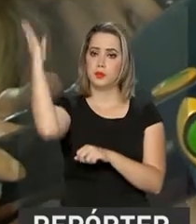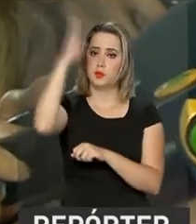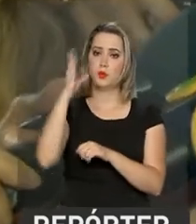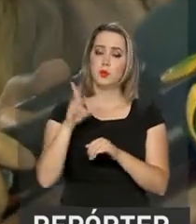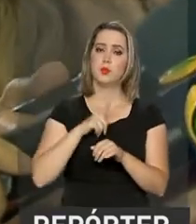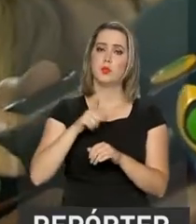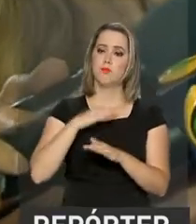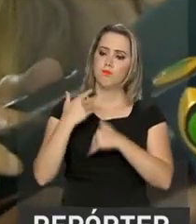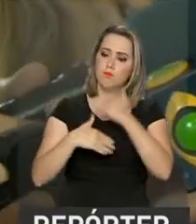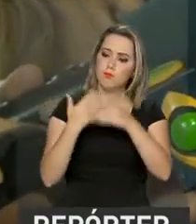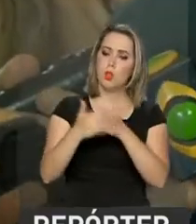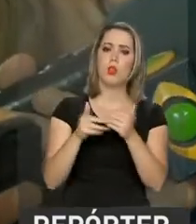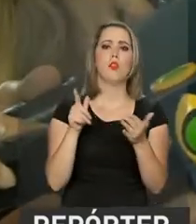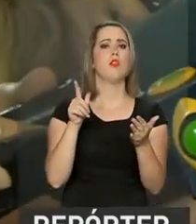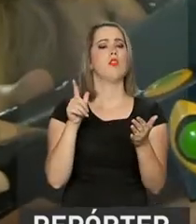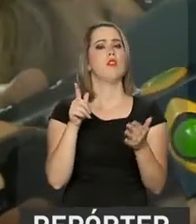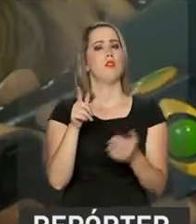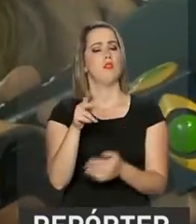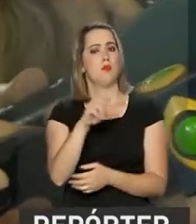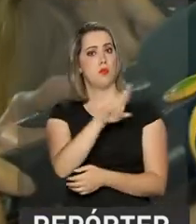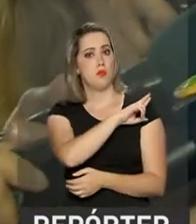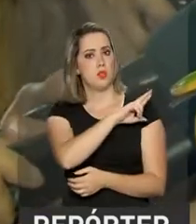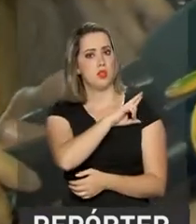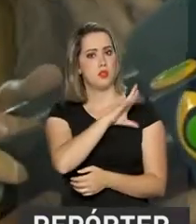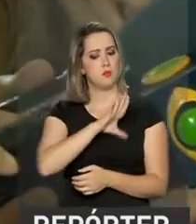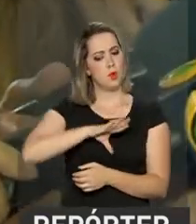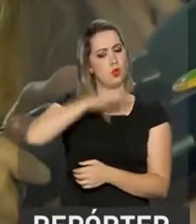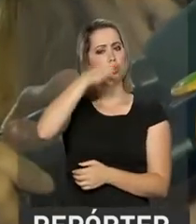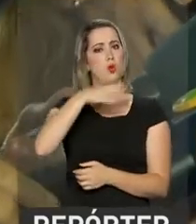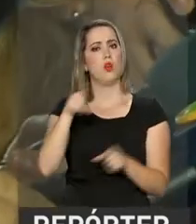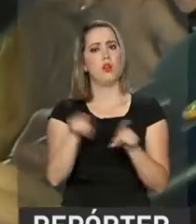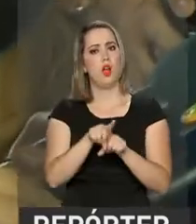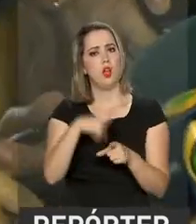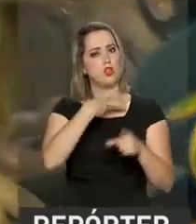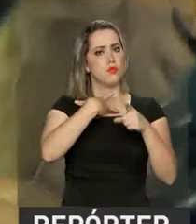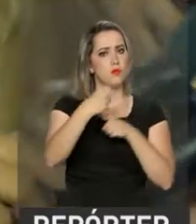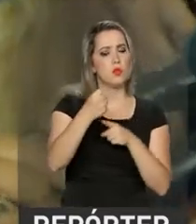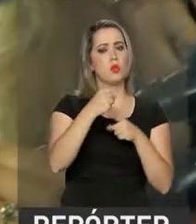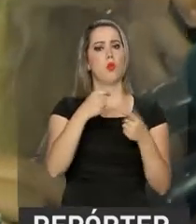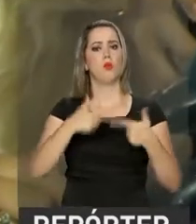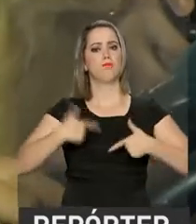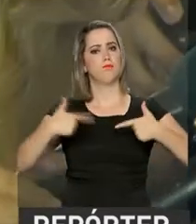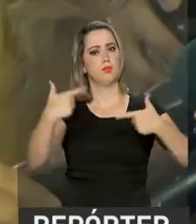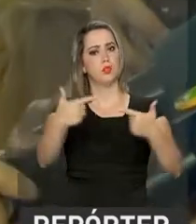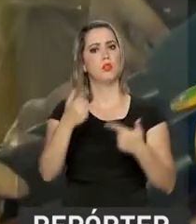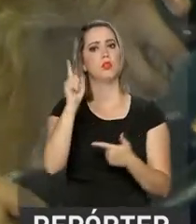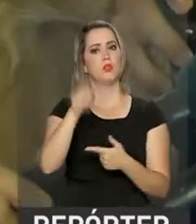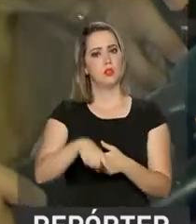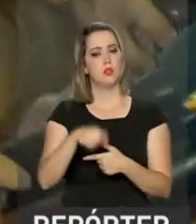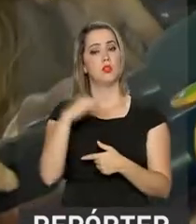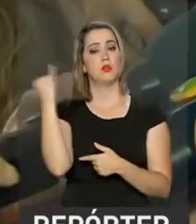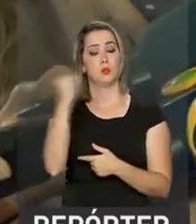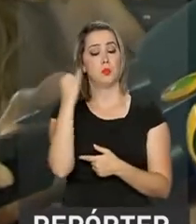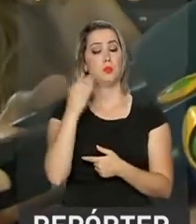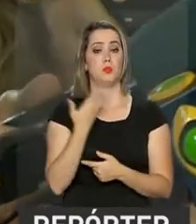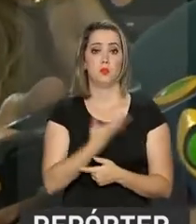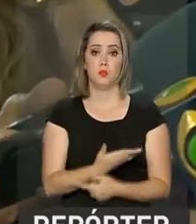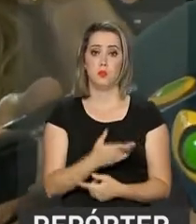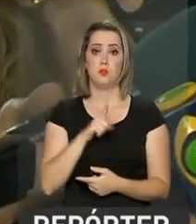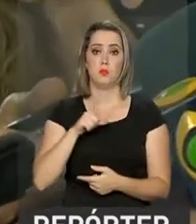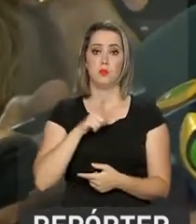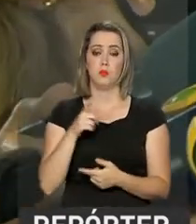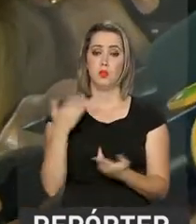um desempenho de bravura, de luta, de sacrifícios. E eu acho que esse é um momento, portanto, que tem